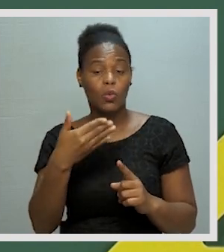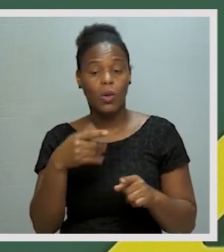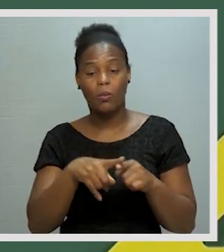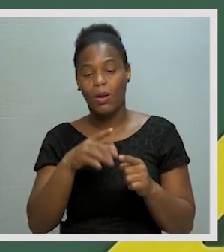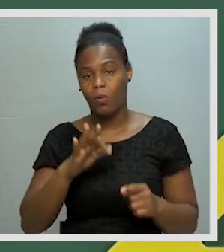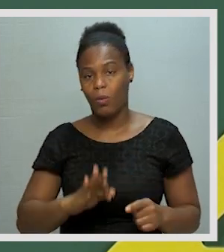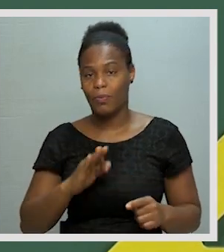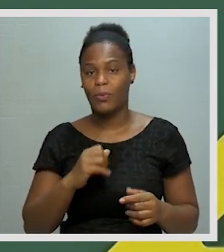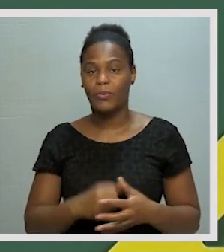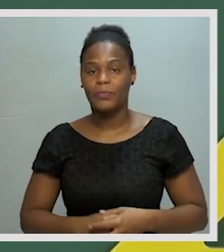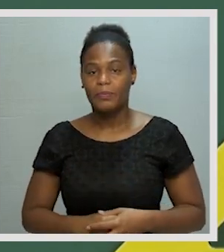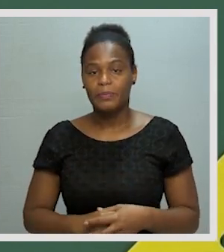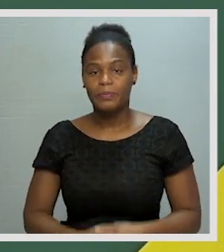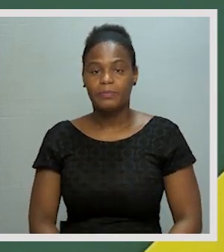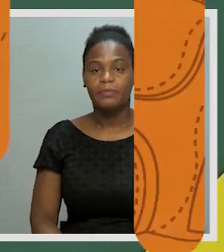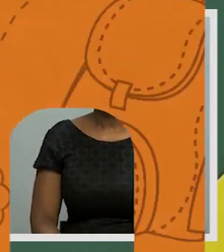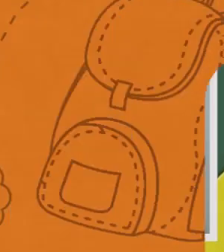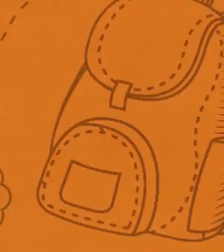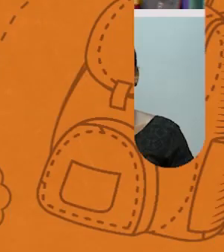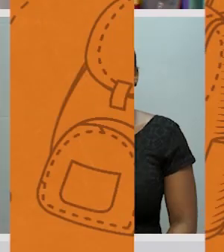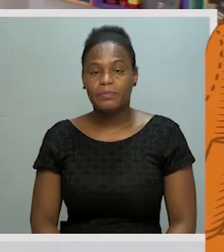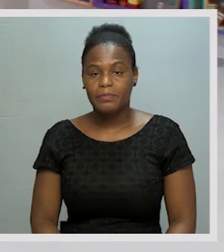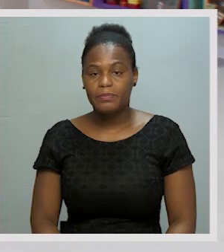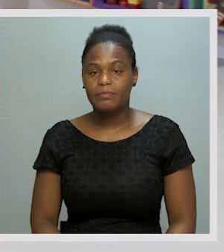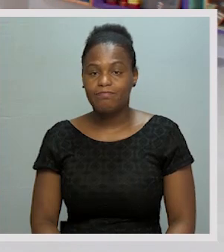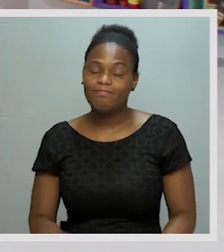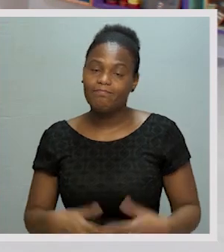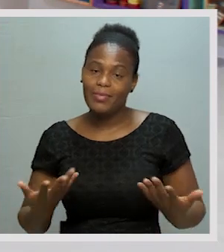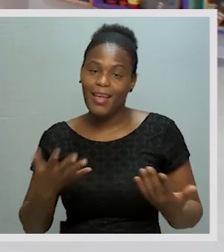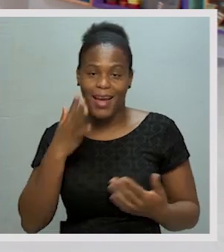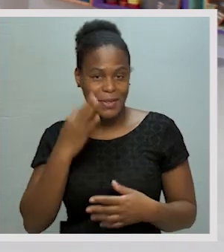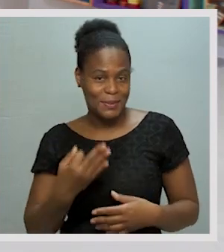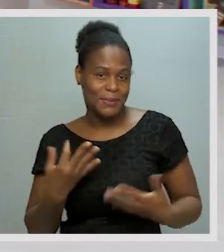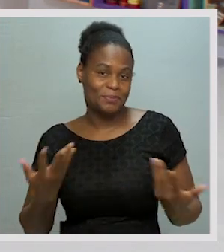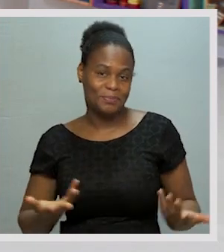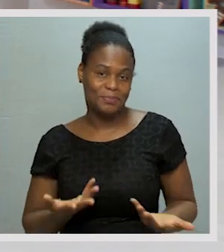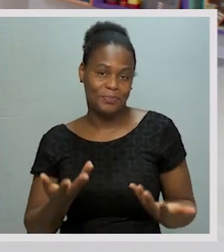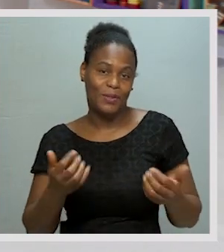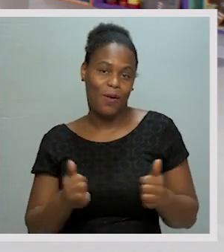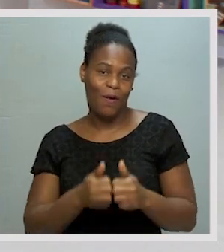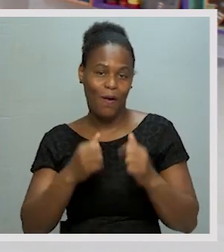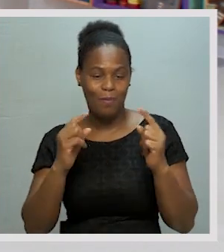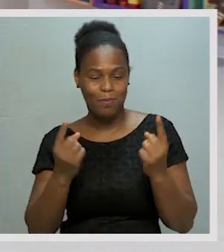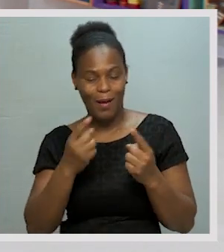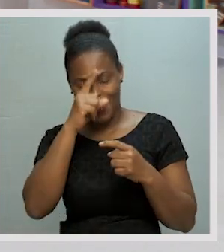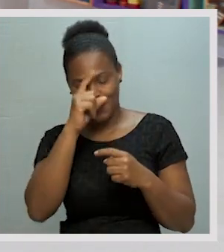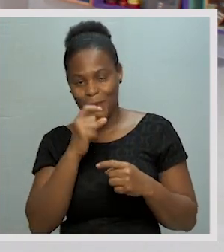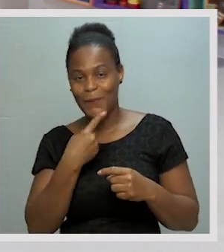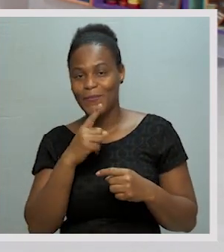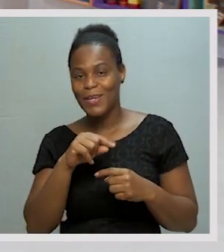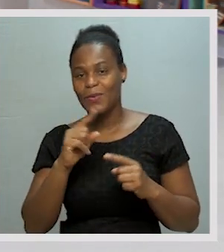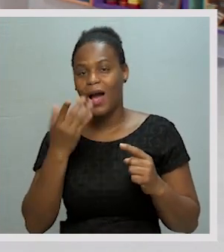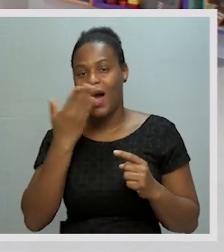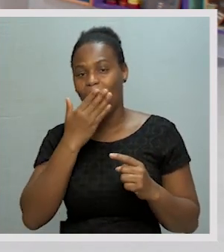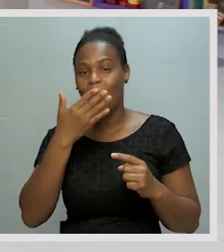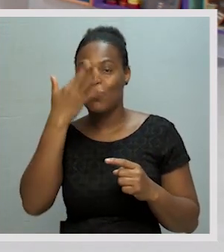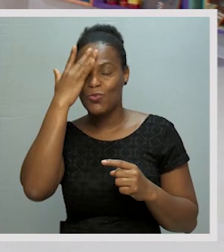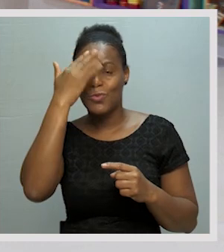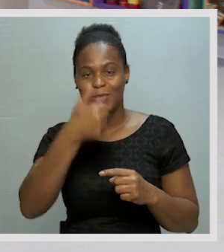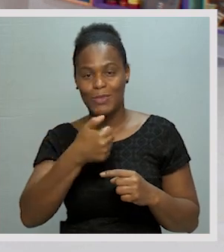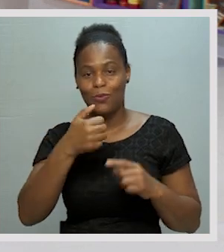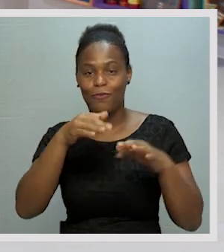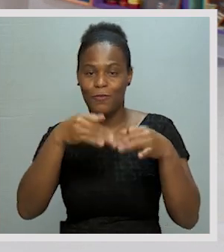que pertence à ordem das unidades. O outro, por sua vez, vai ter que ser transportado para a ordem das dezenas. Por isso é